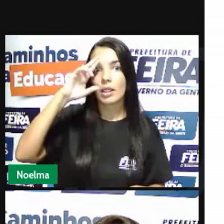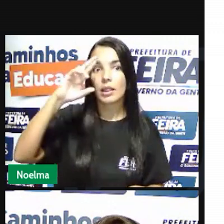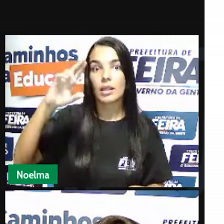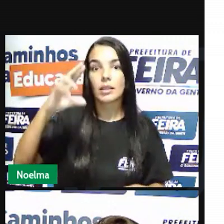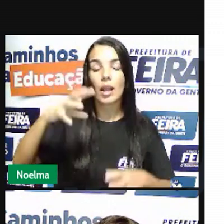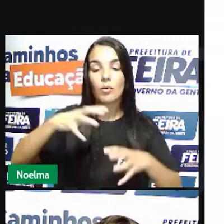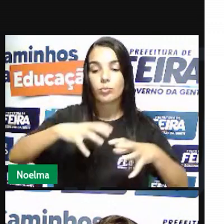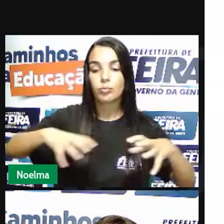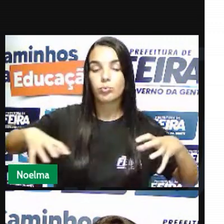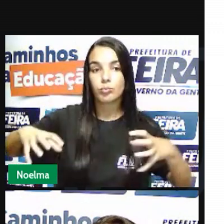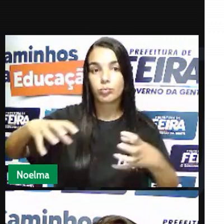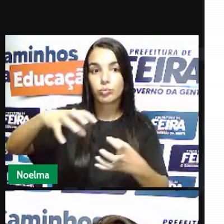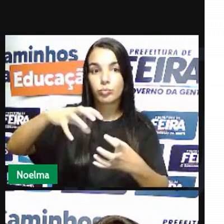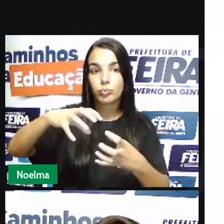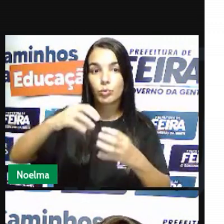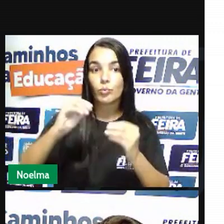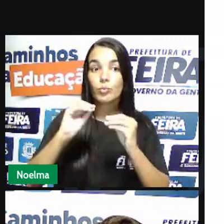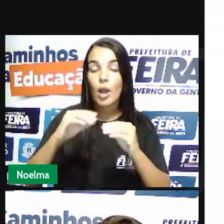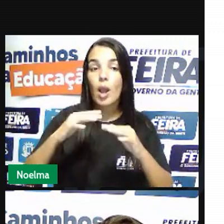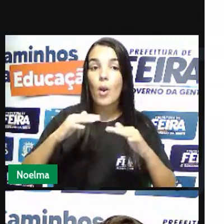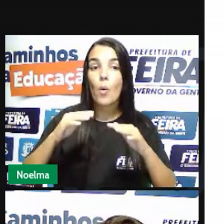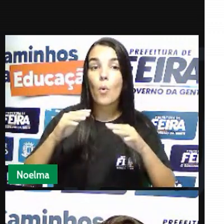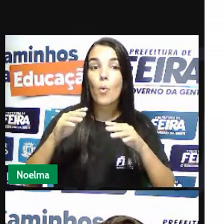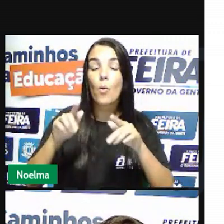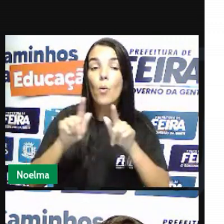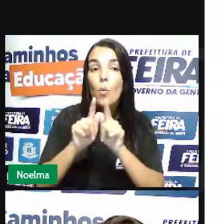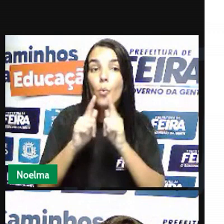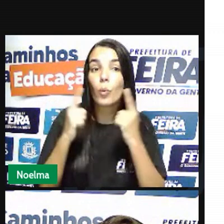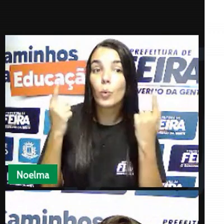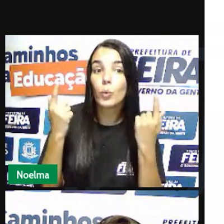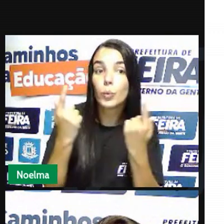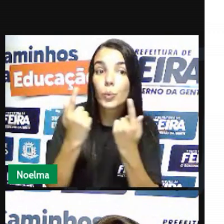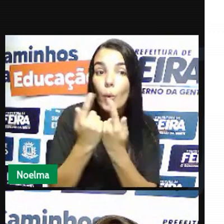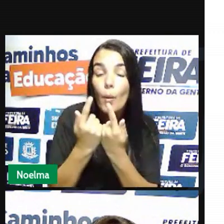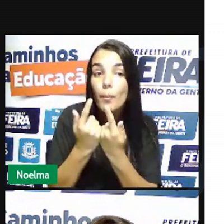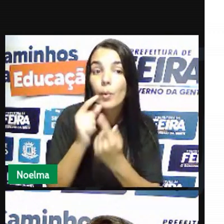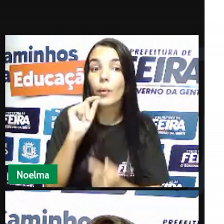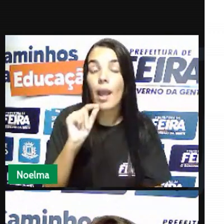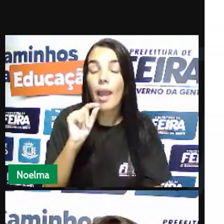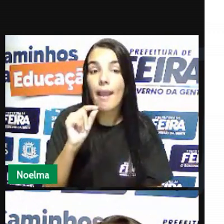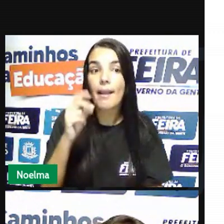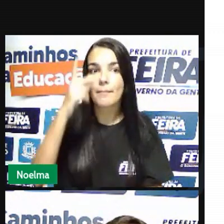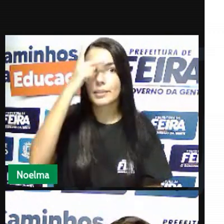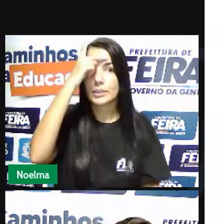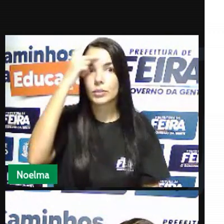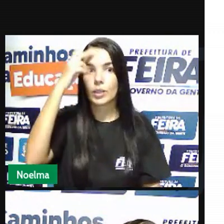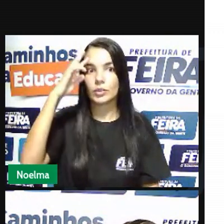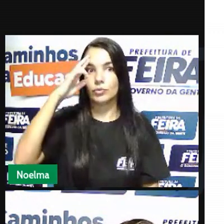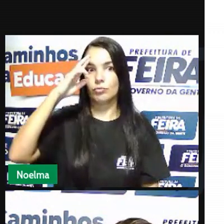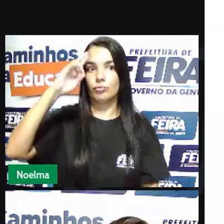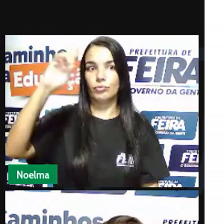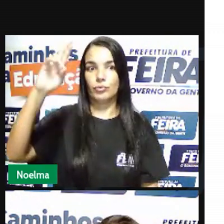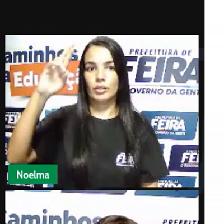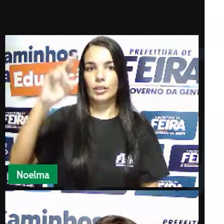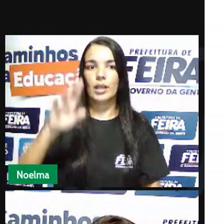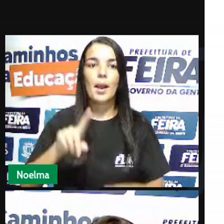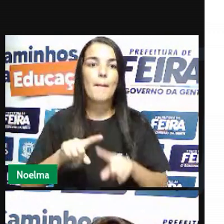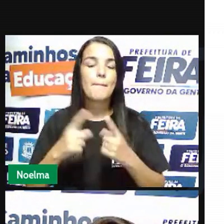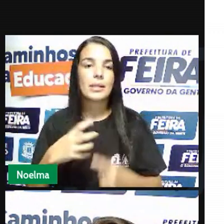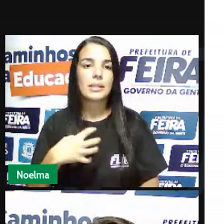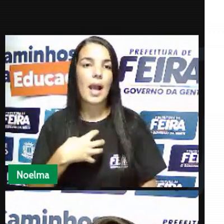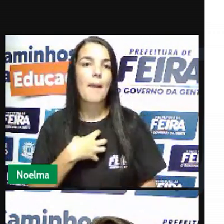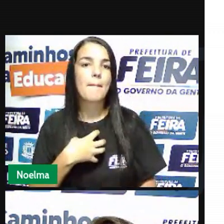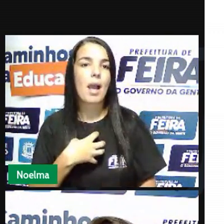faziam parte da elite. Já no caso da Conjuração Baiana, contava com pessoas de